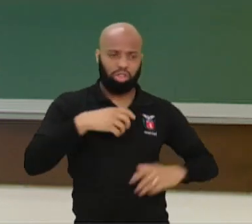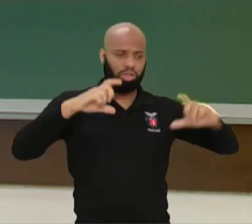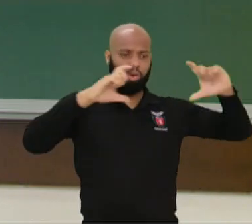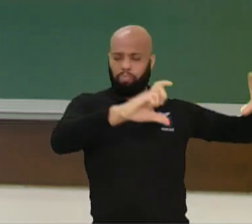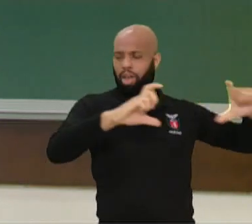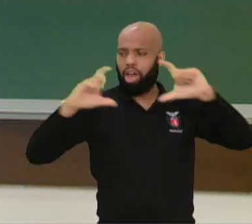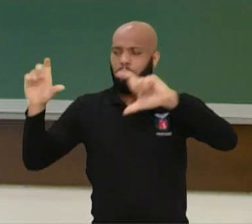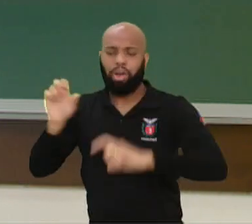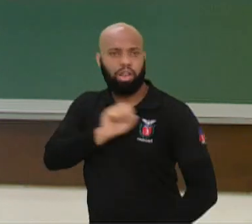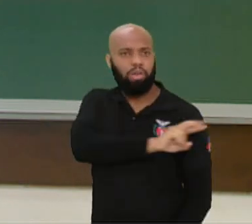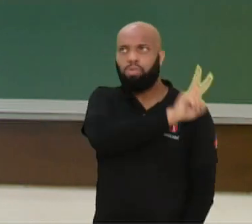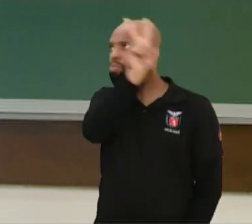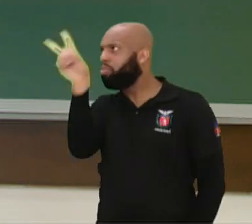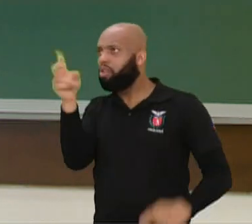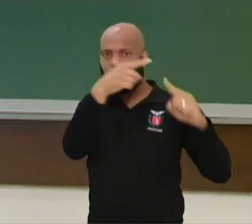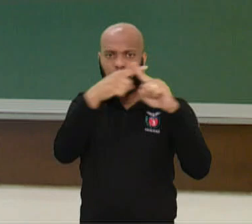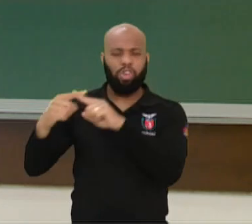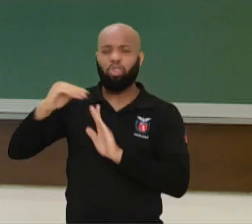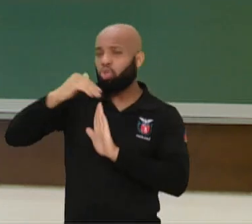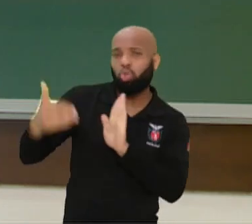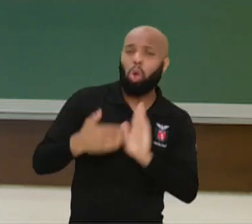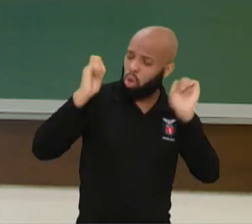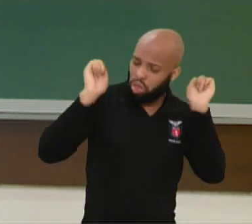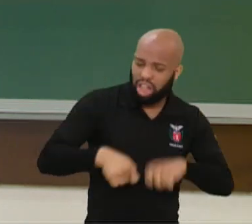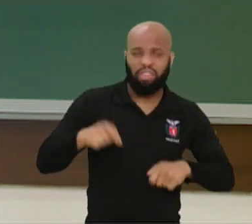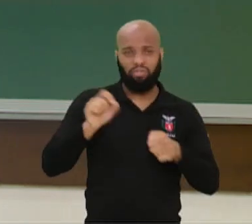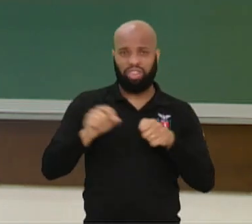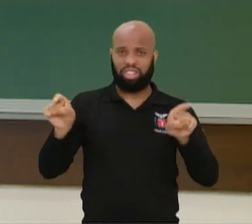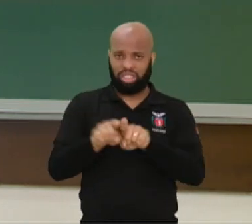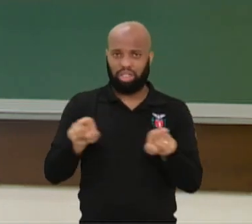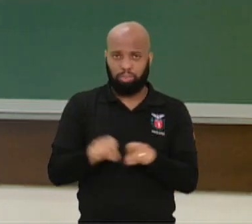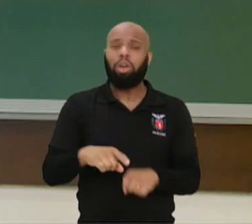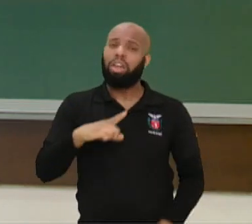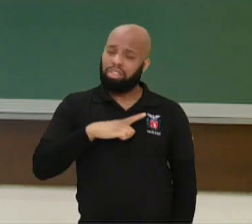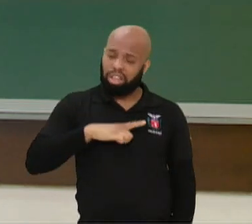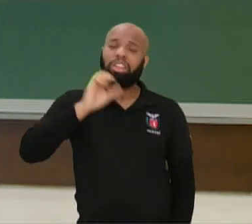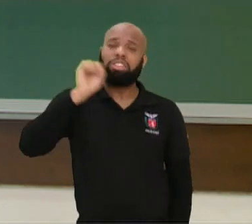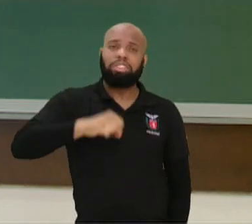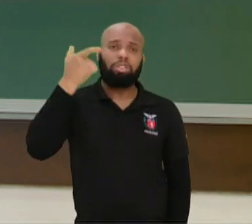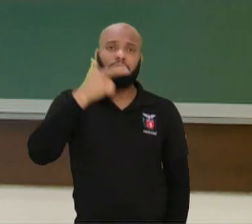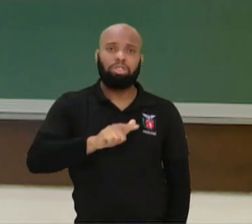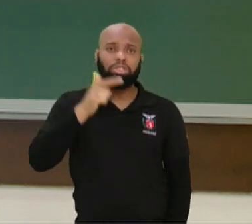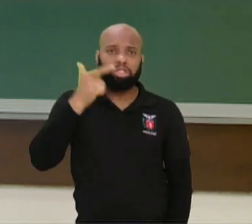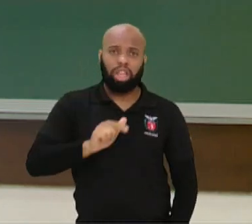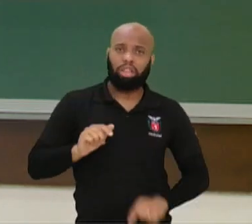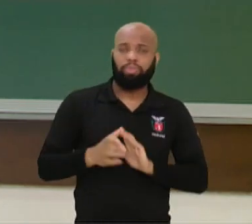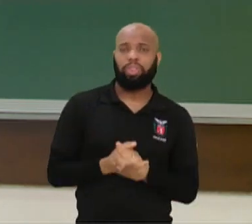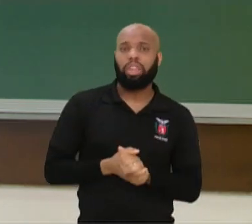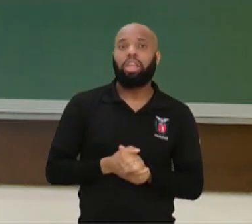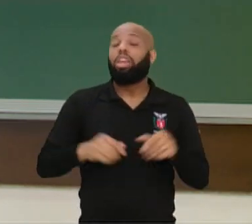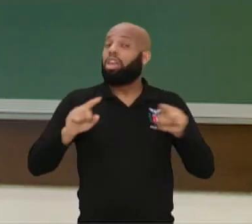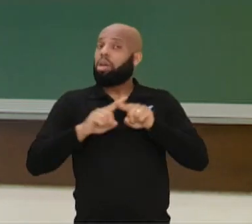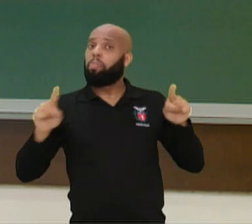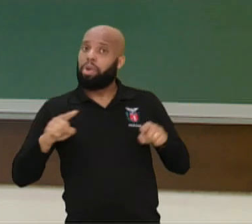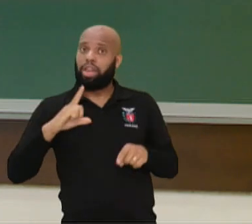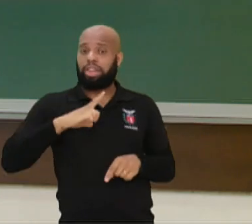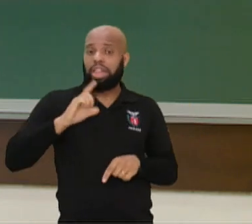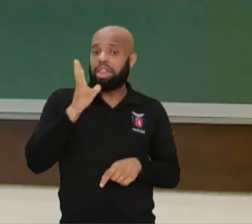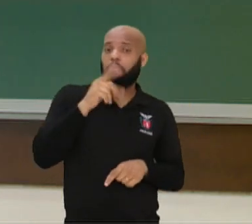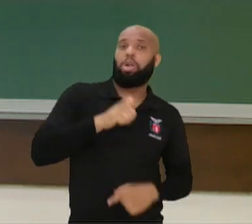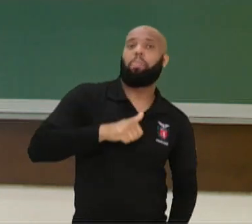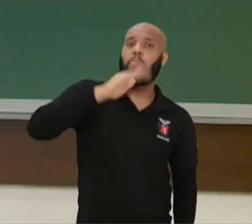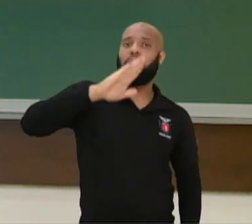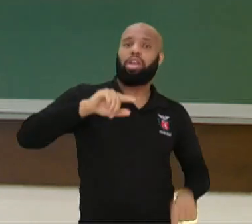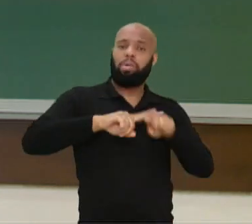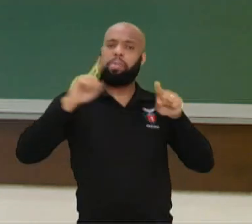as multiplicações, onde a gente tem a soma ou a diferença de termos, vai valer? Vai. Então, você vai perder um pouquinho mais de tempo. Então, é interessante